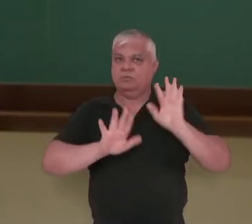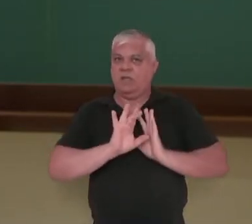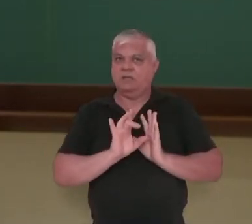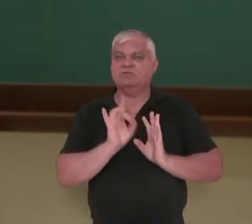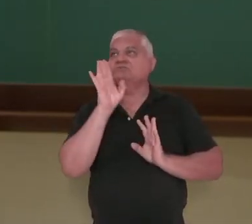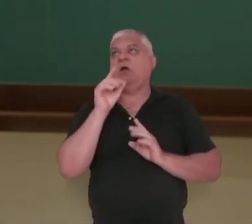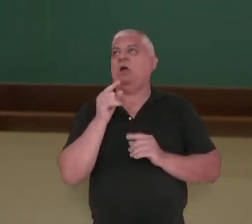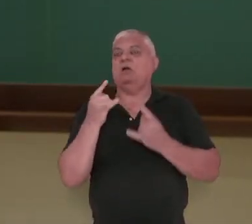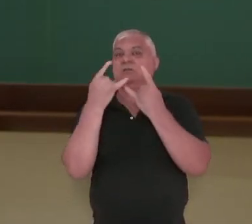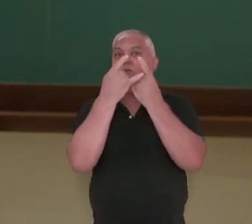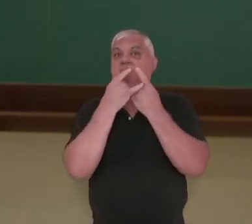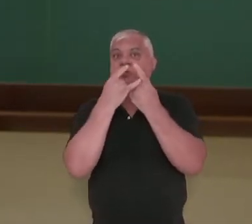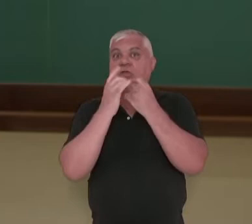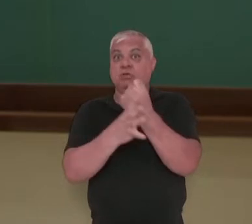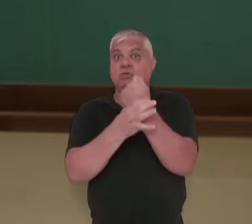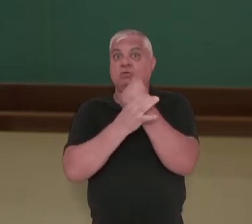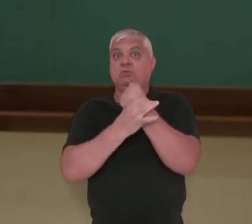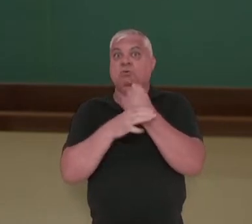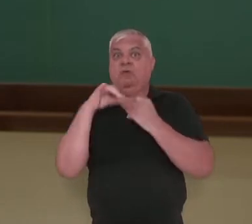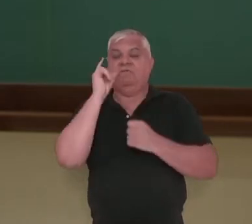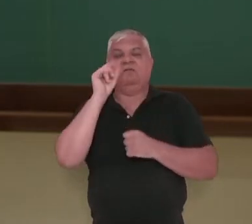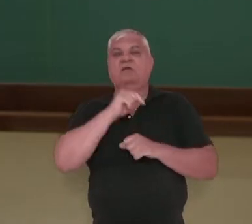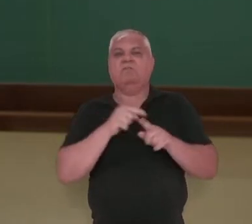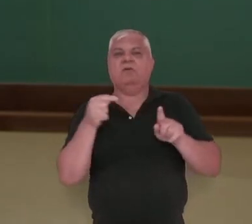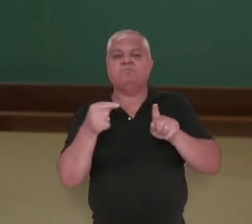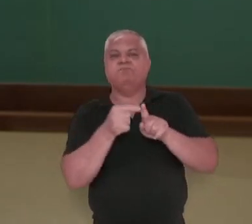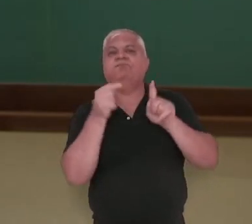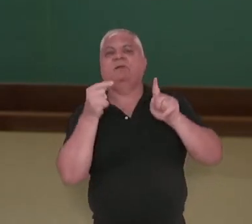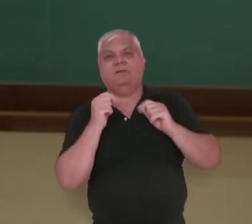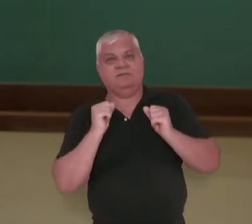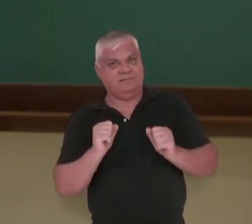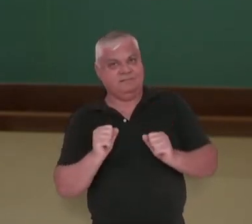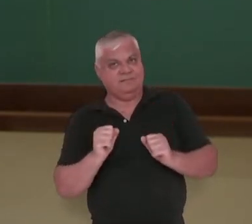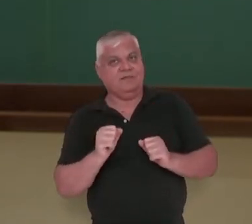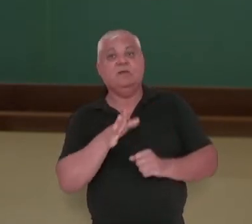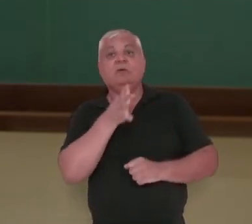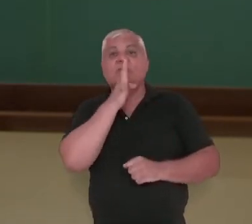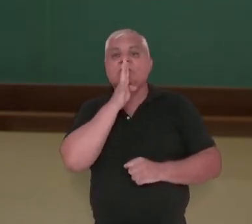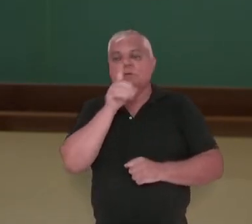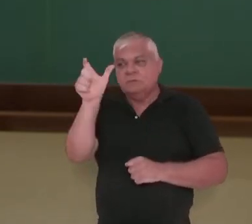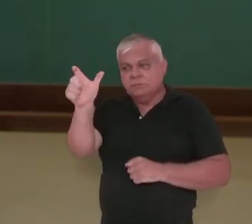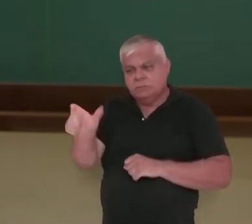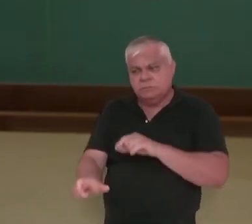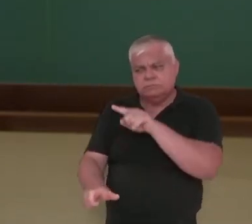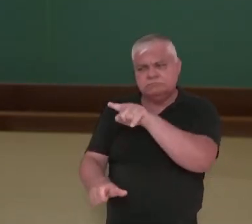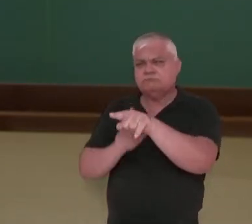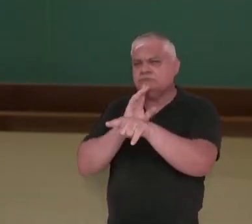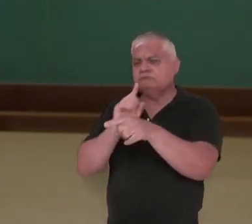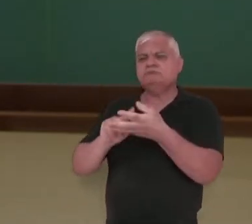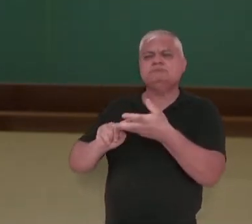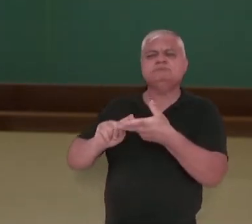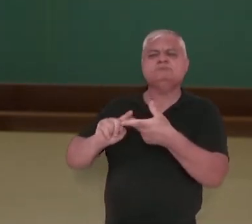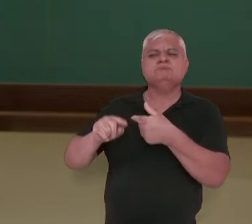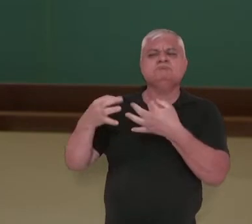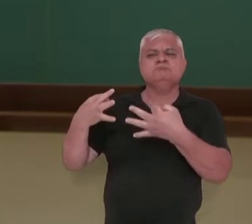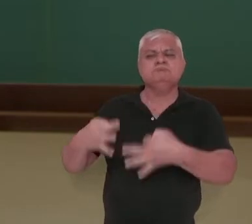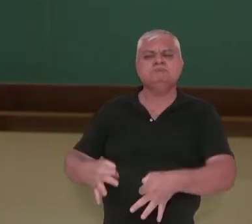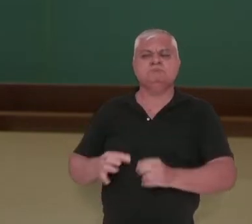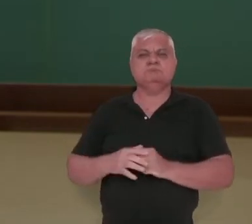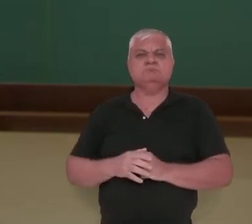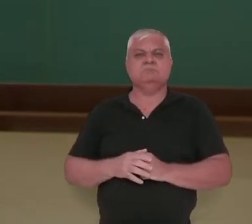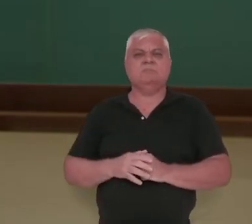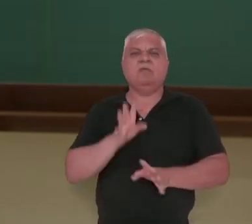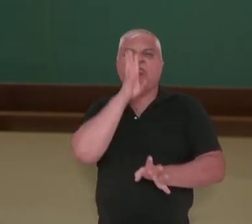método 100% seguro. Então, é importante conhecer o parceiro sexual, né? Não é um ato que sai